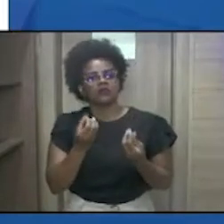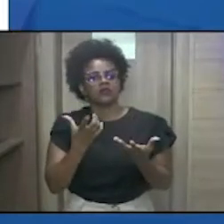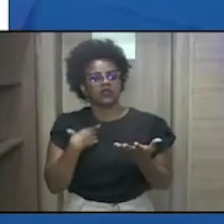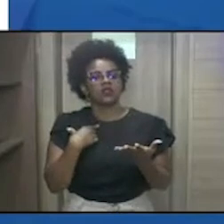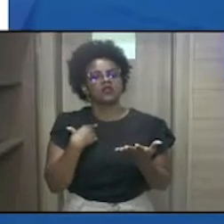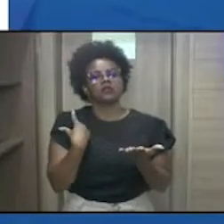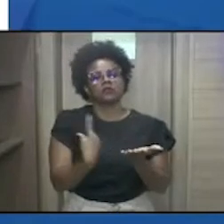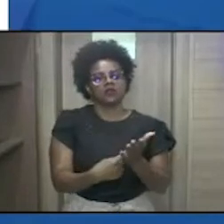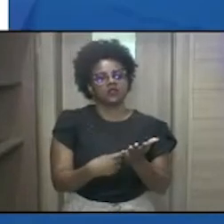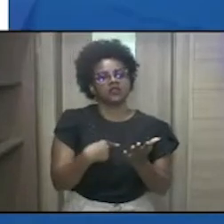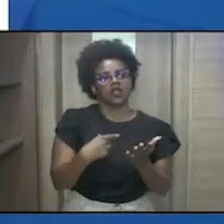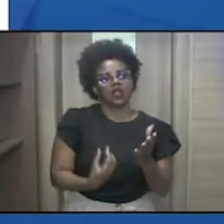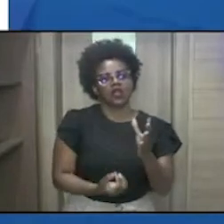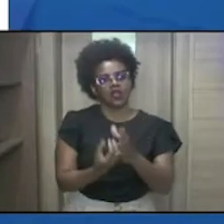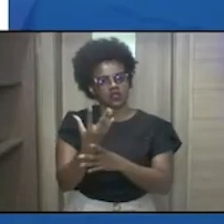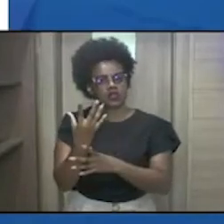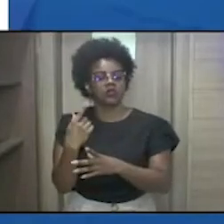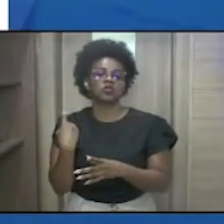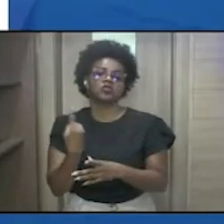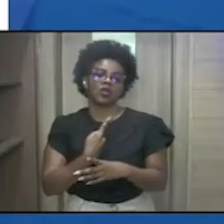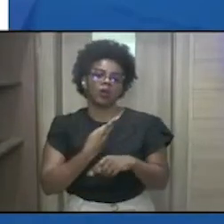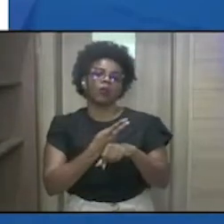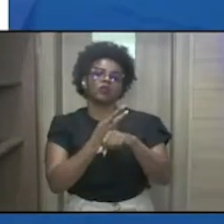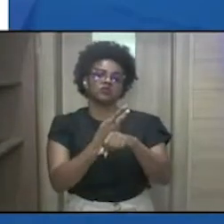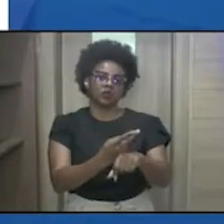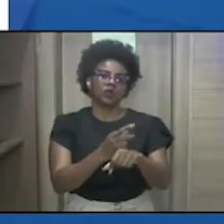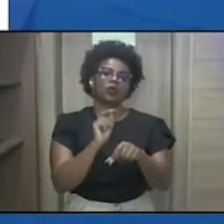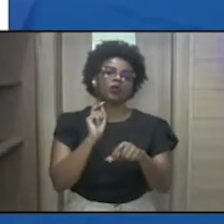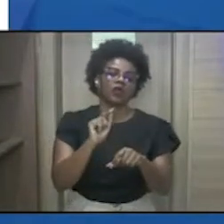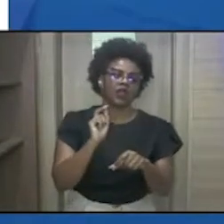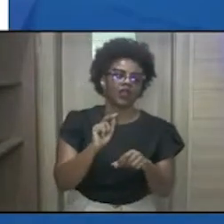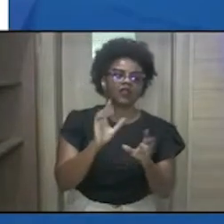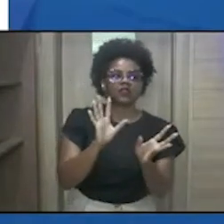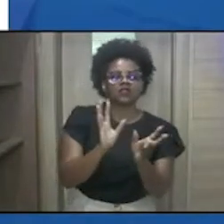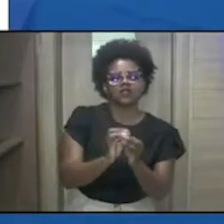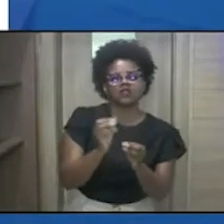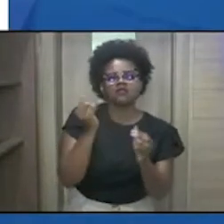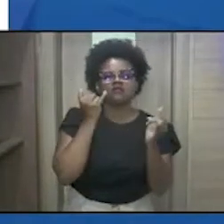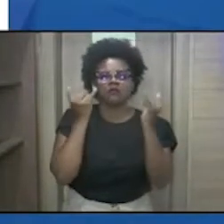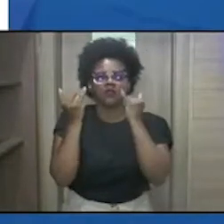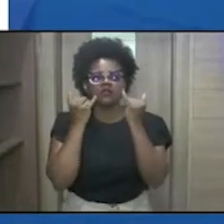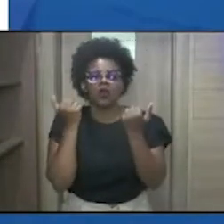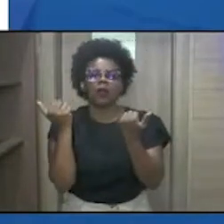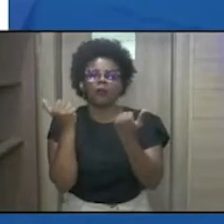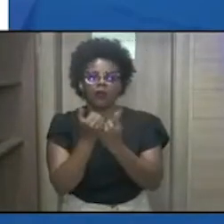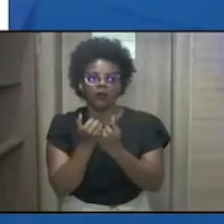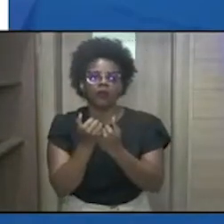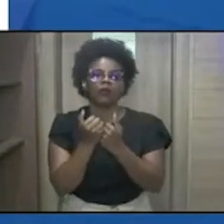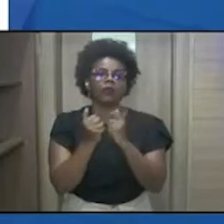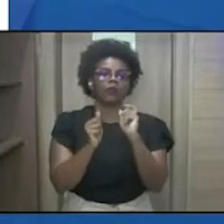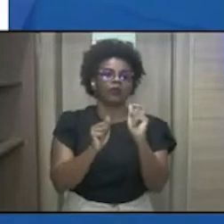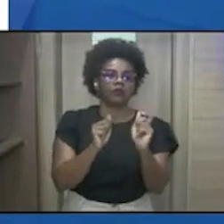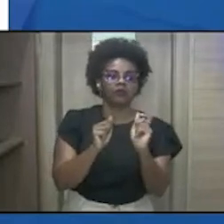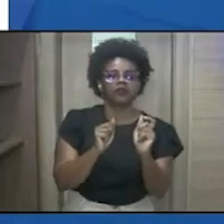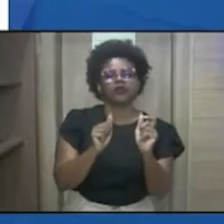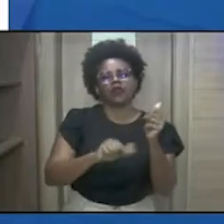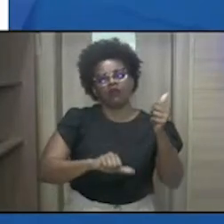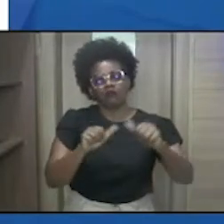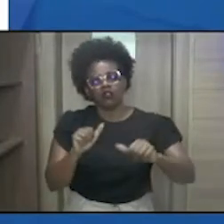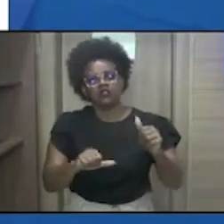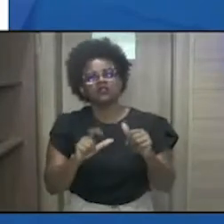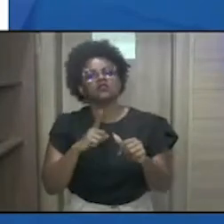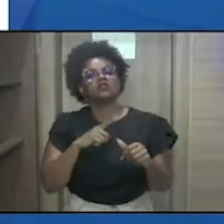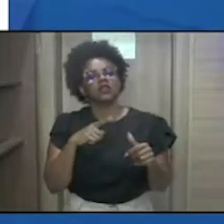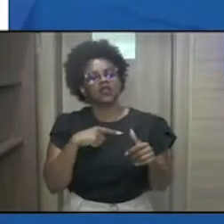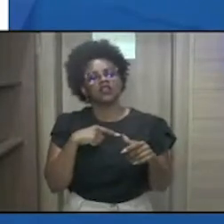a implementação. E a gente buscou sistematizar os dados também com apoio aí na análise a partir